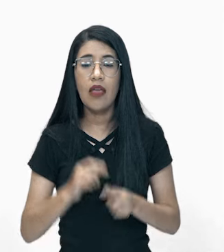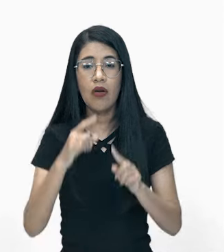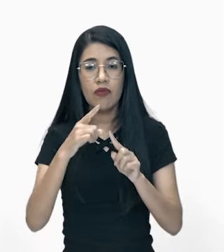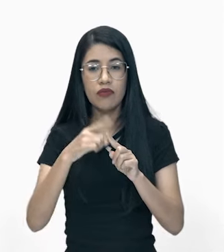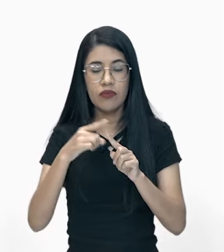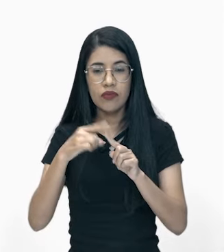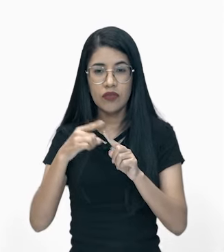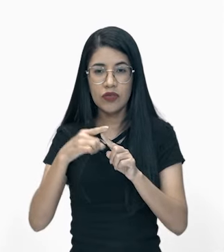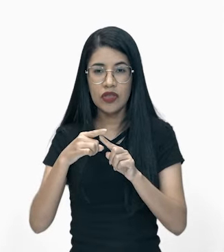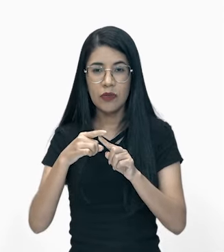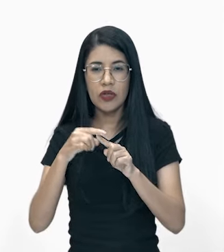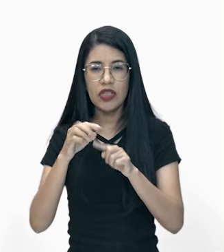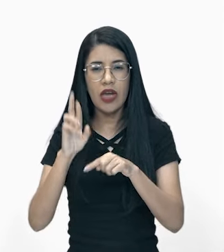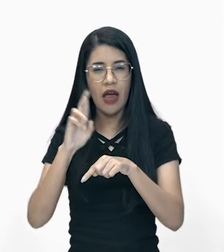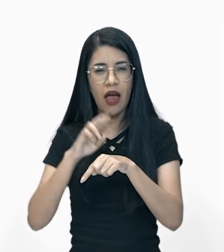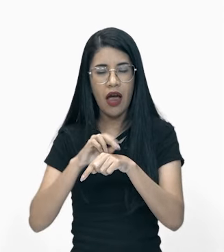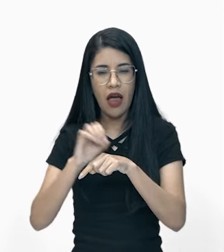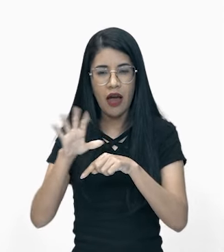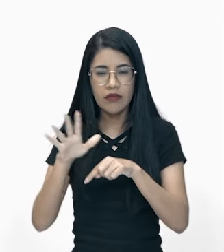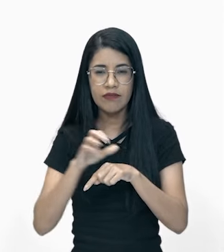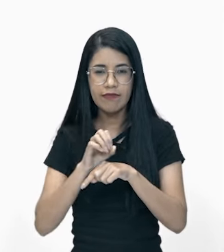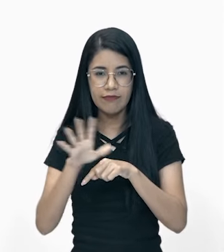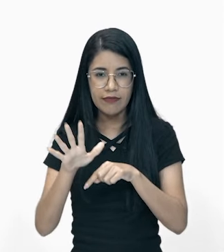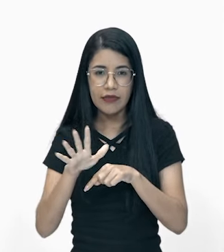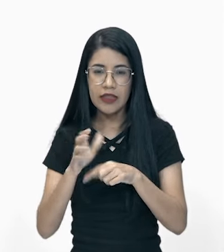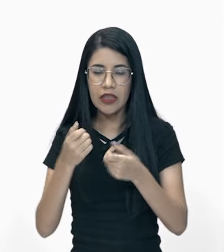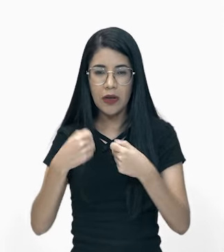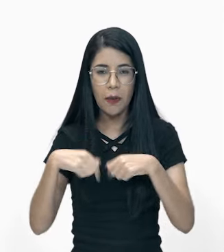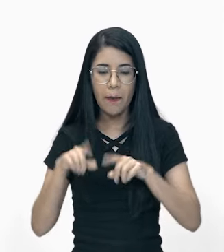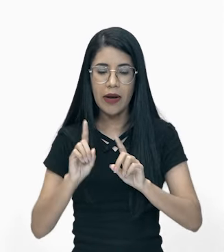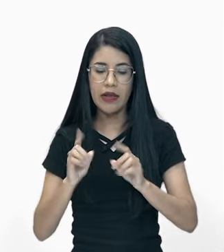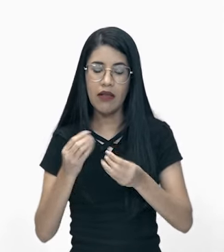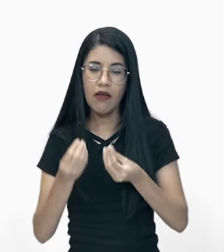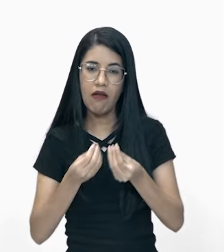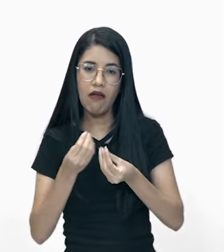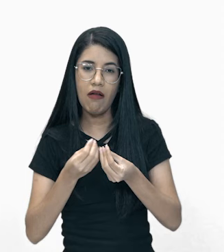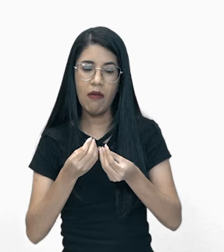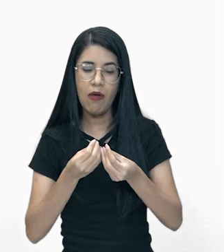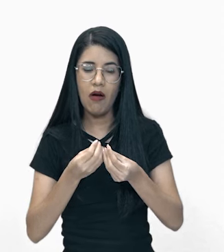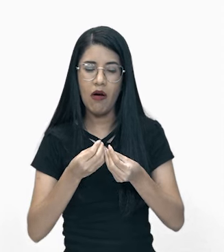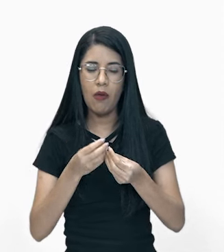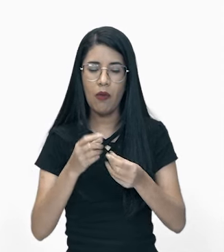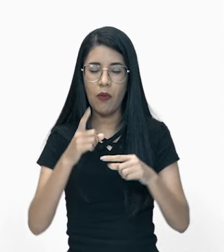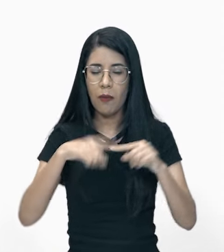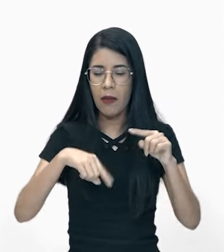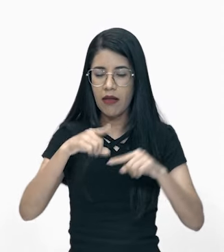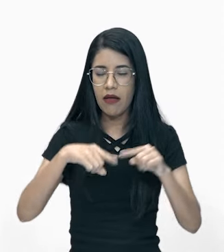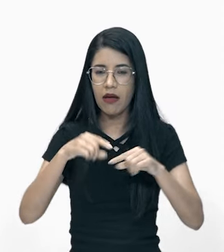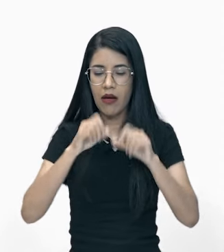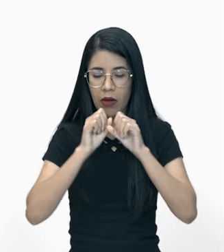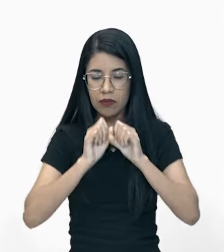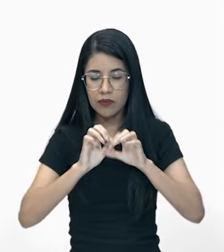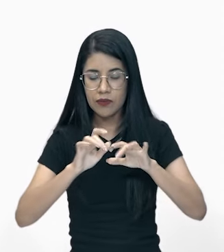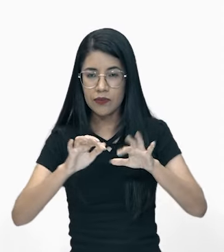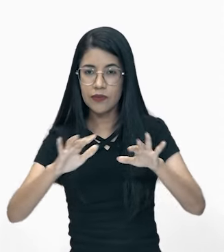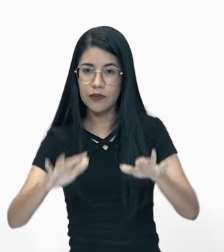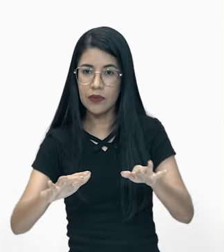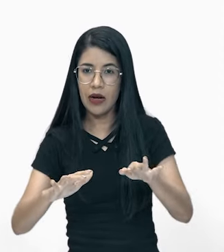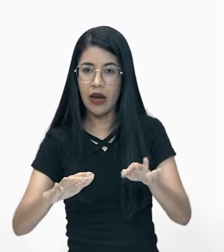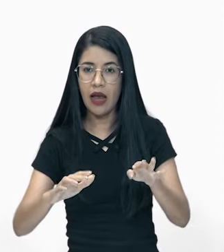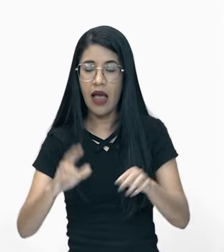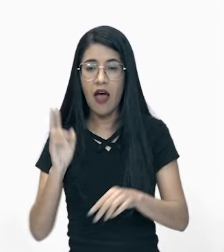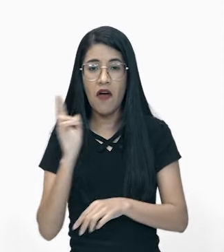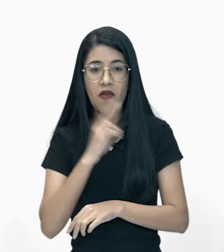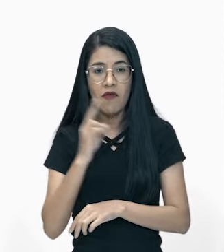de radiação que não precisa de meio para se propagar. Sua velocidade